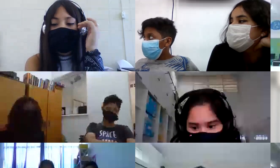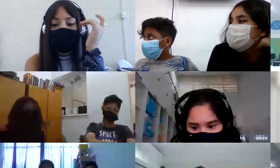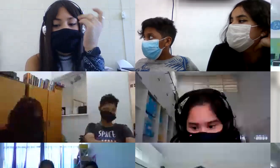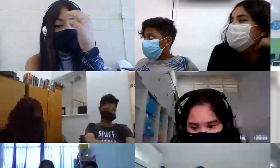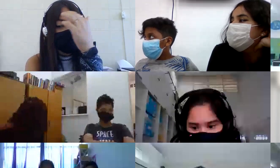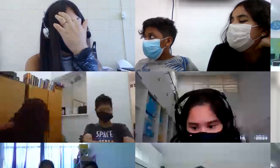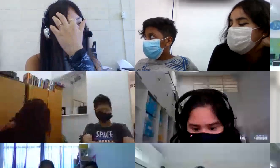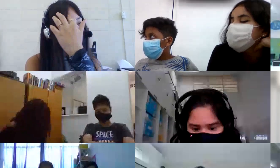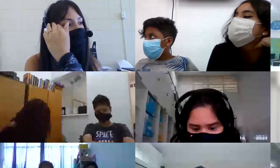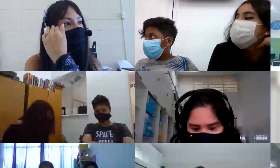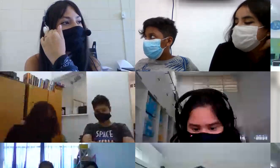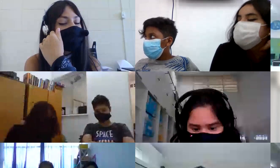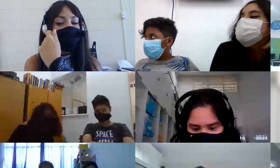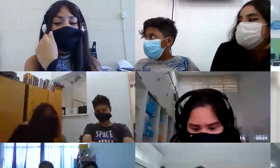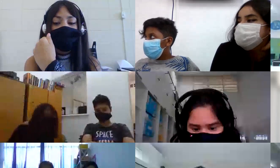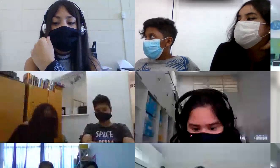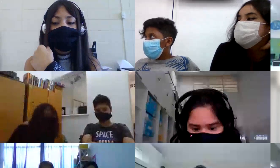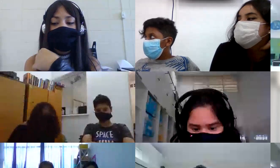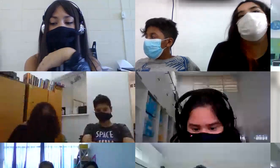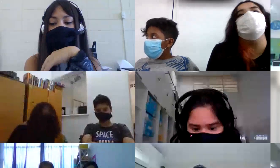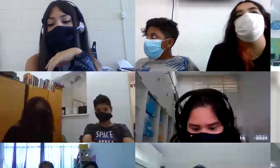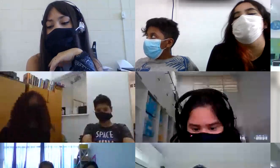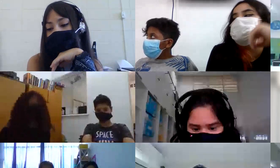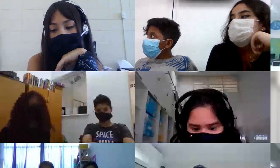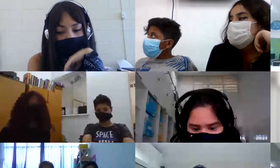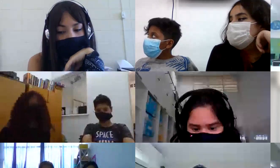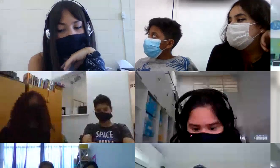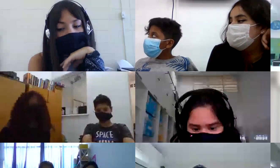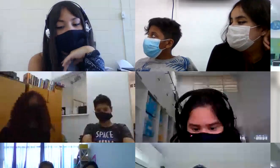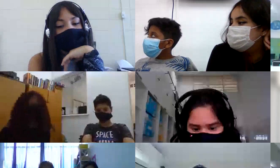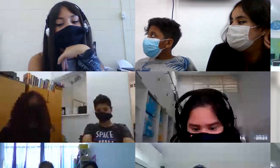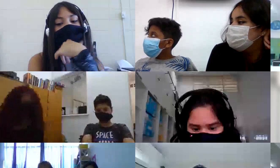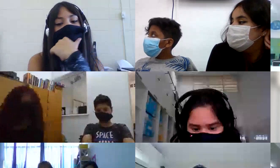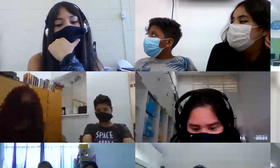Tanto meus amigos, tanto os professores. Você tá com o saco cheio de ouvir sobre isso, não tá?